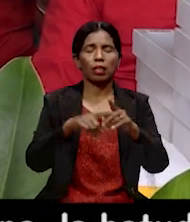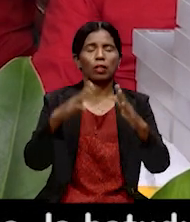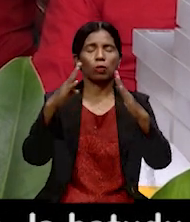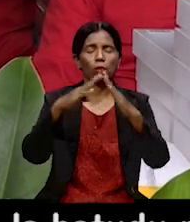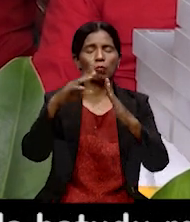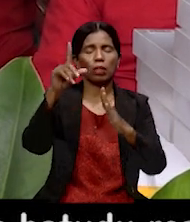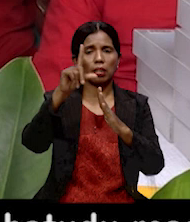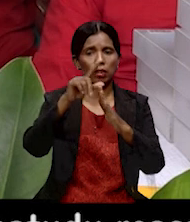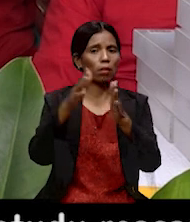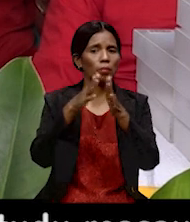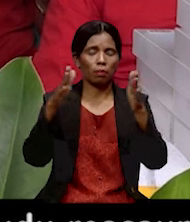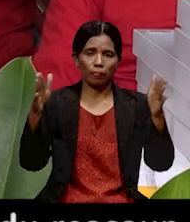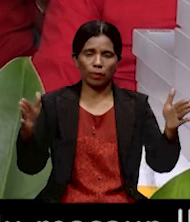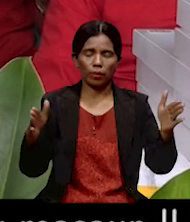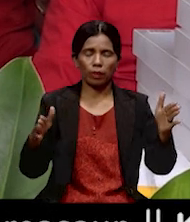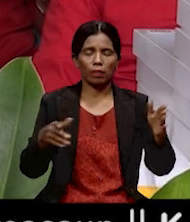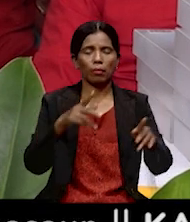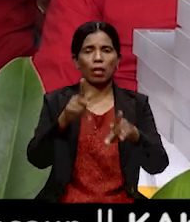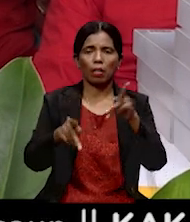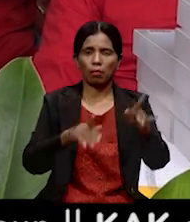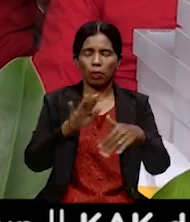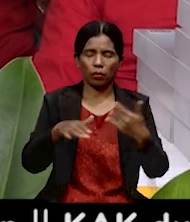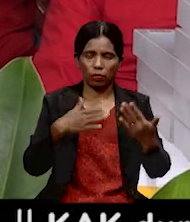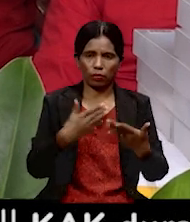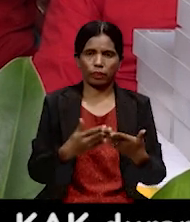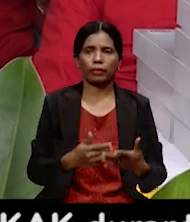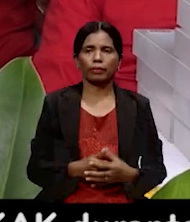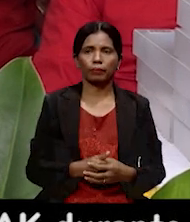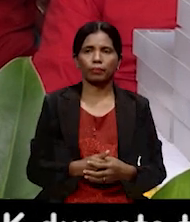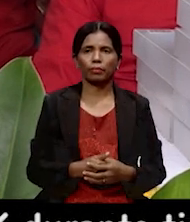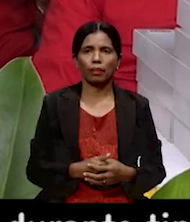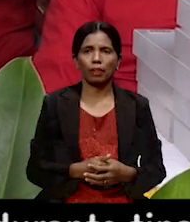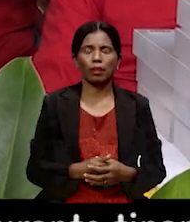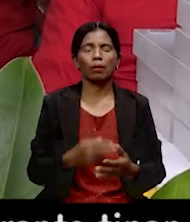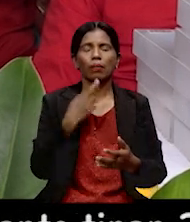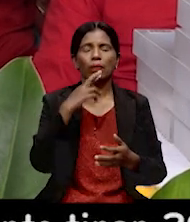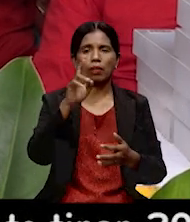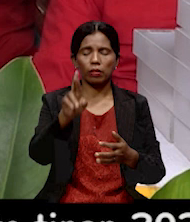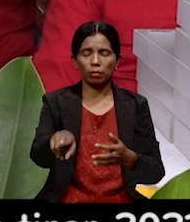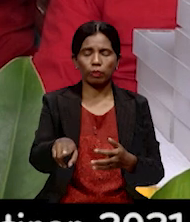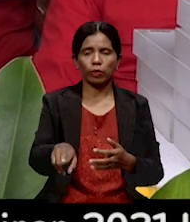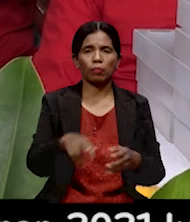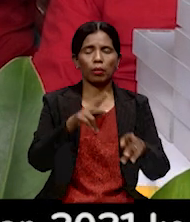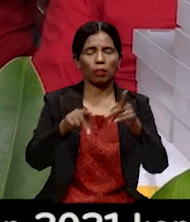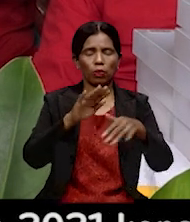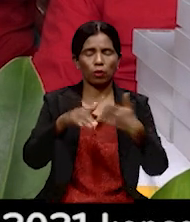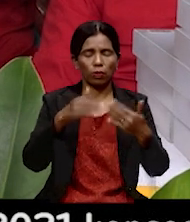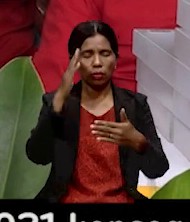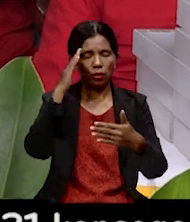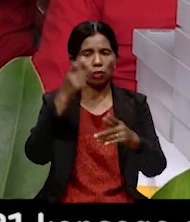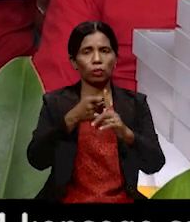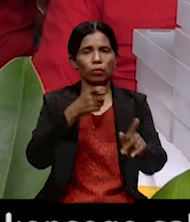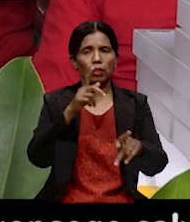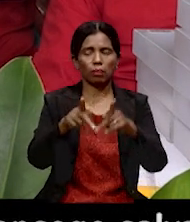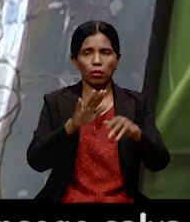lula, para mover, não viver, se a toma. Onde responde a aspiração será maior se o povo toma,